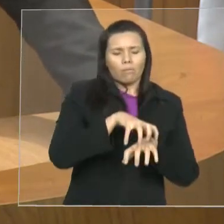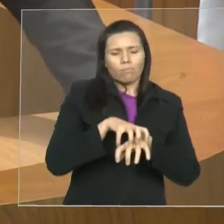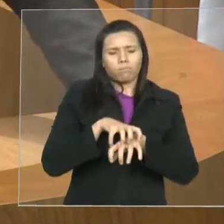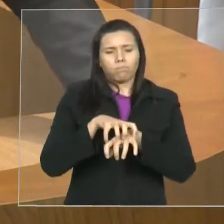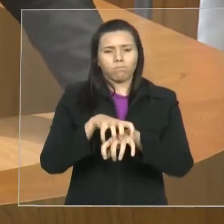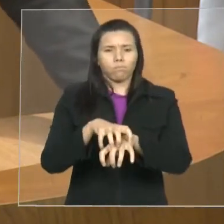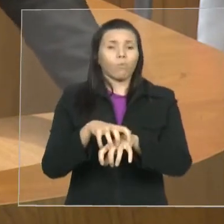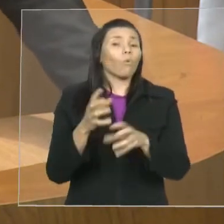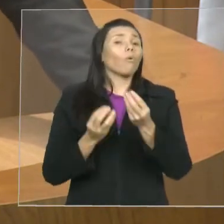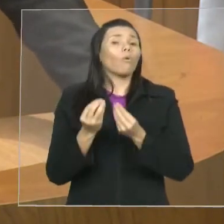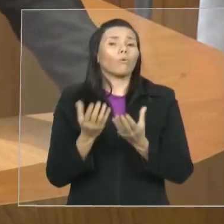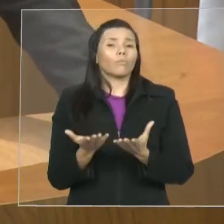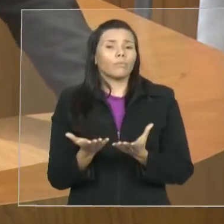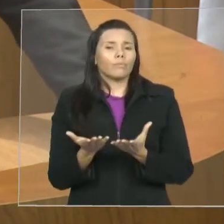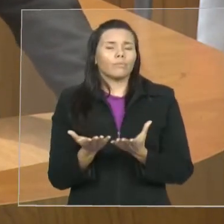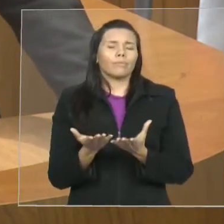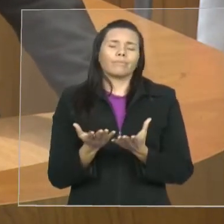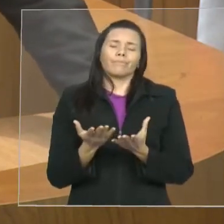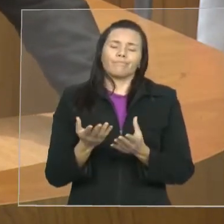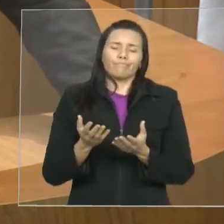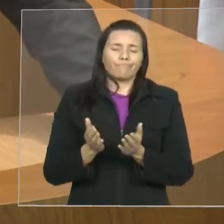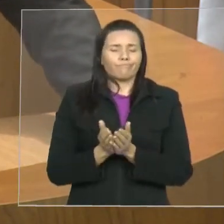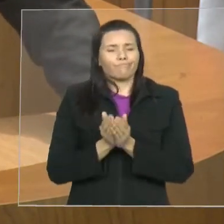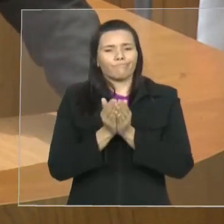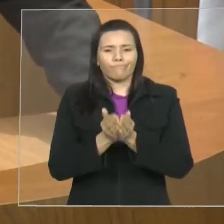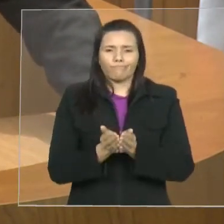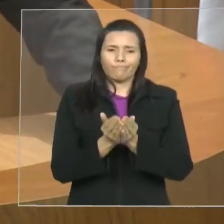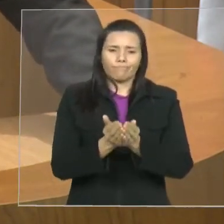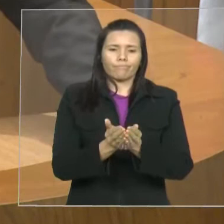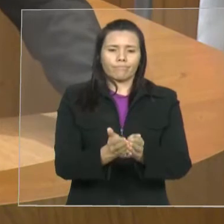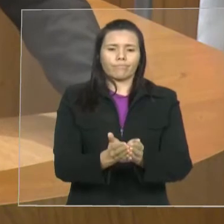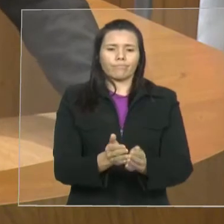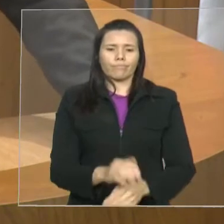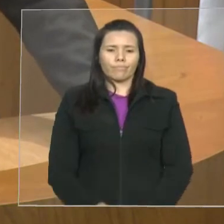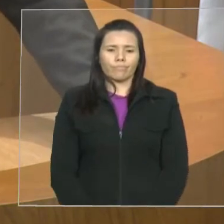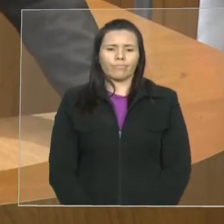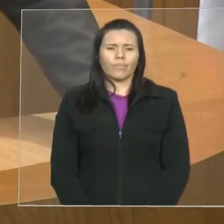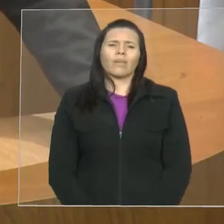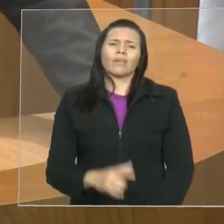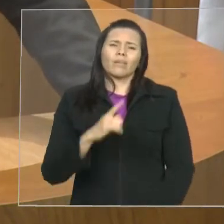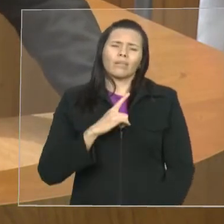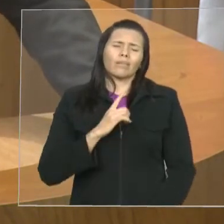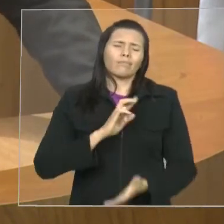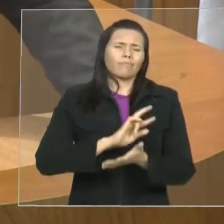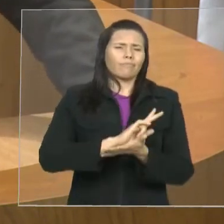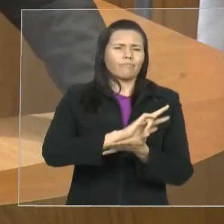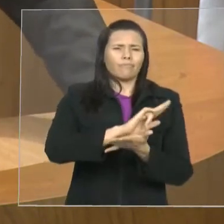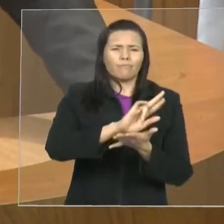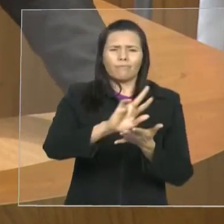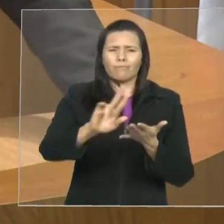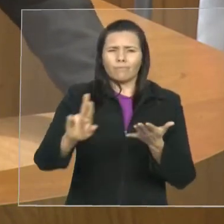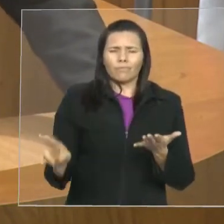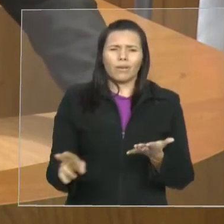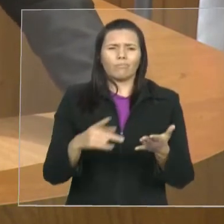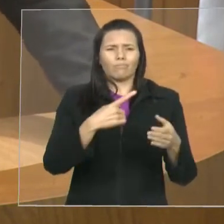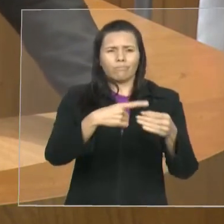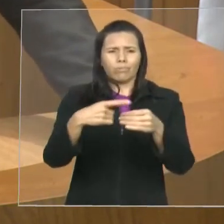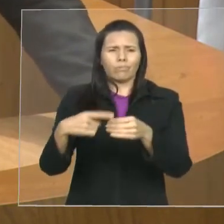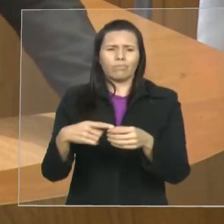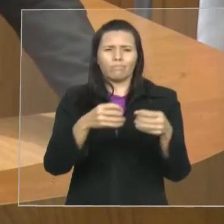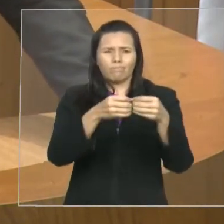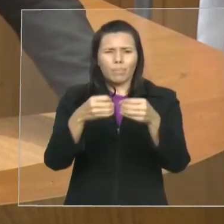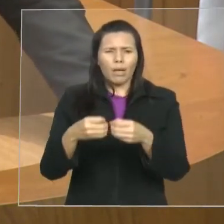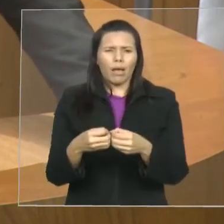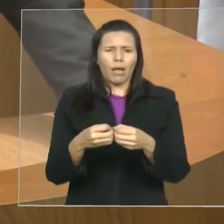pelo rio parnaíba nós temos dezenas e centenas de desabrigados